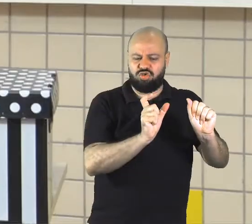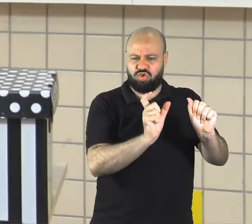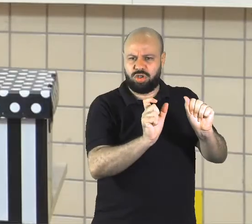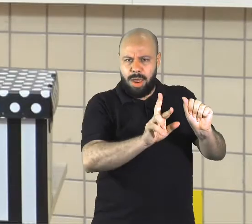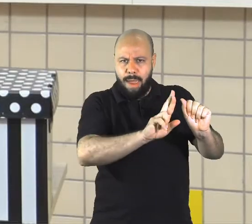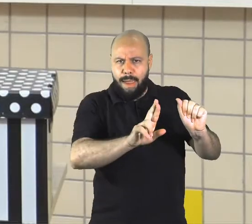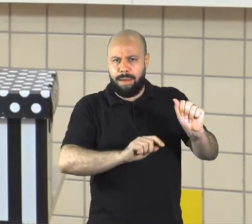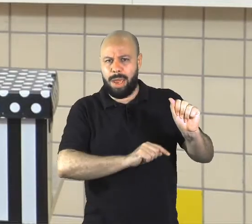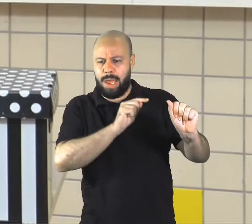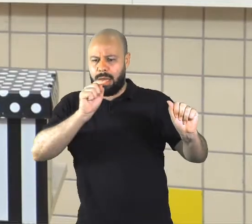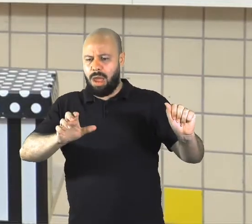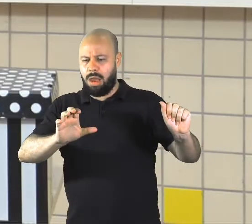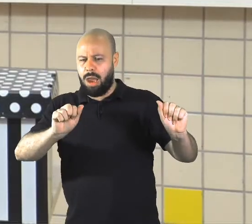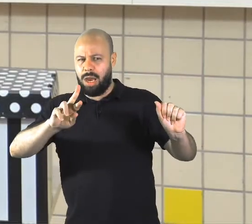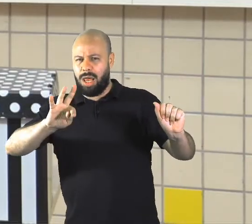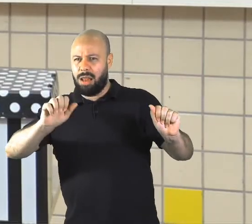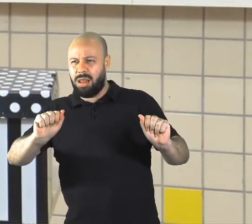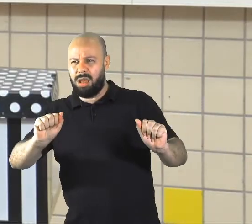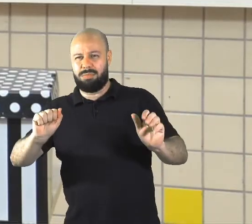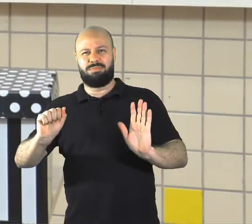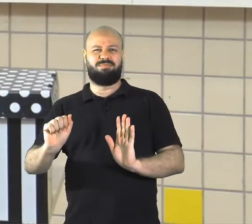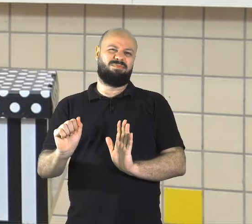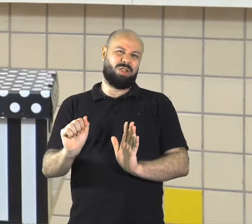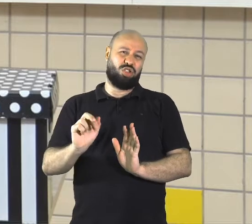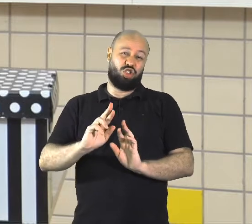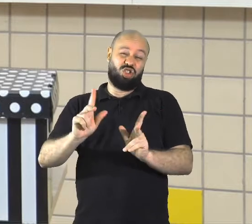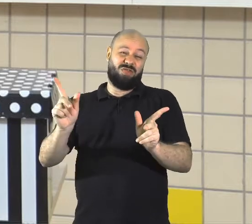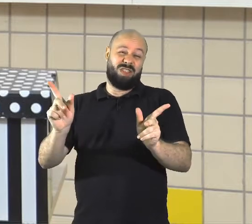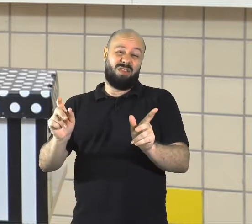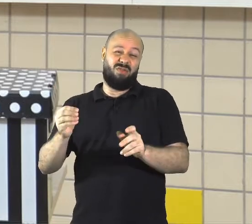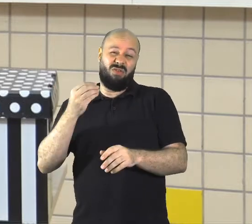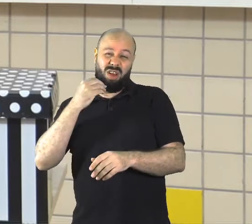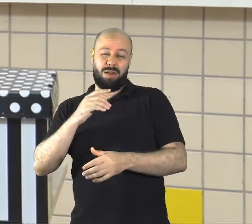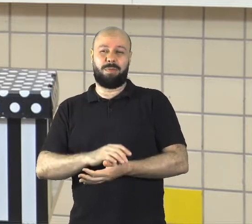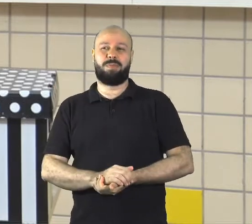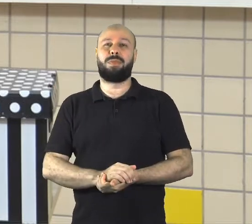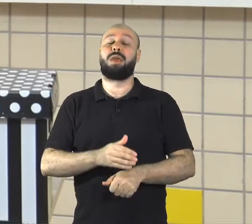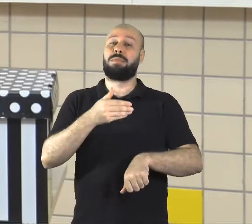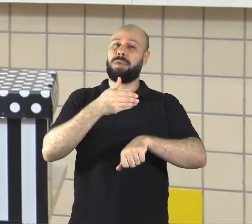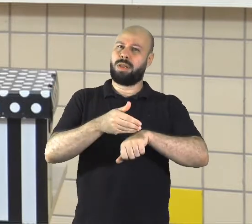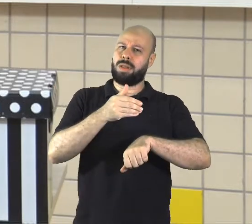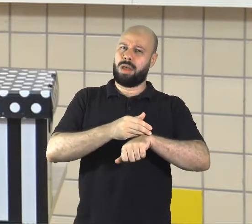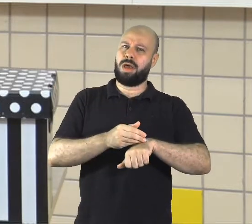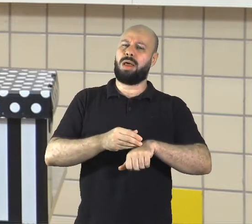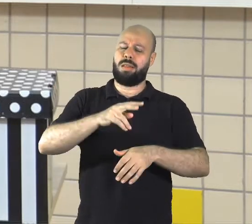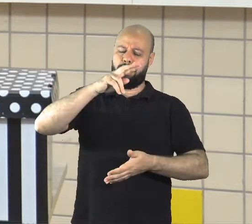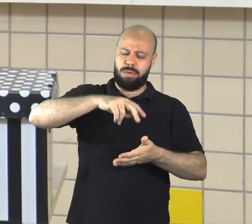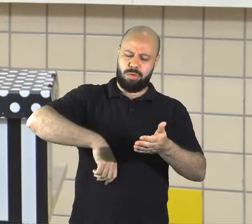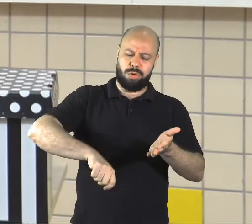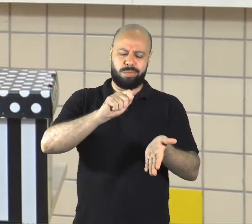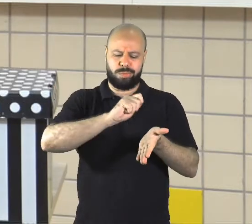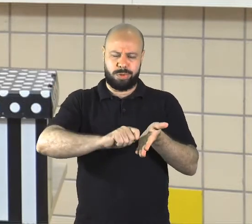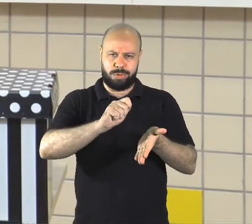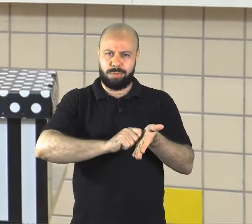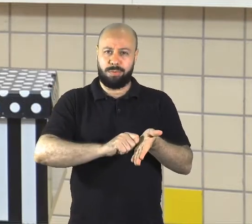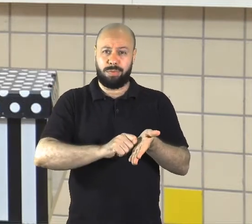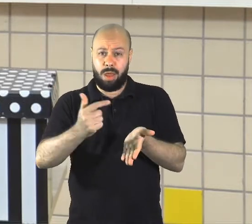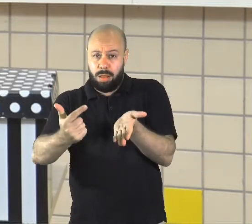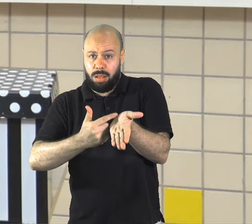vai ficar, ó, 10 se você praticar. Treine a escrita, treine a leitura, leia bastante